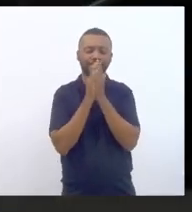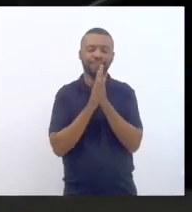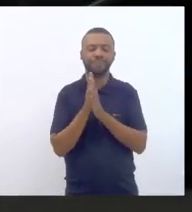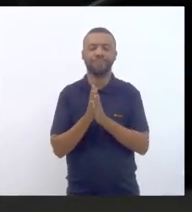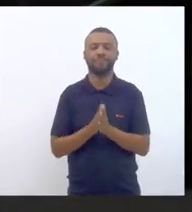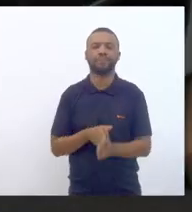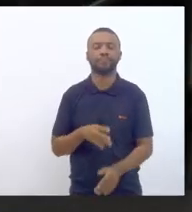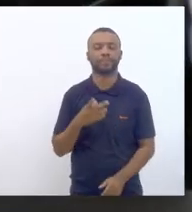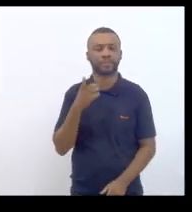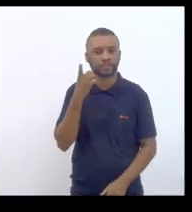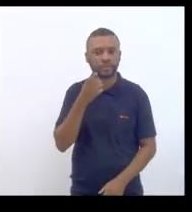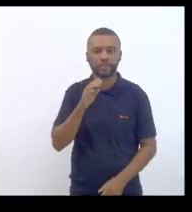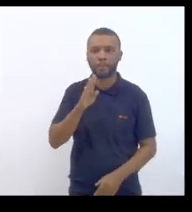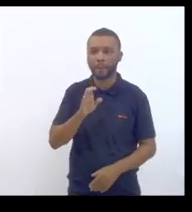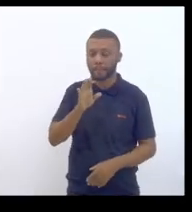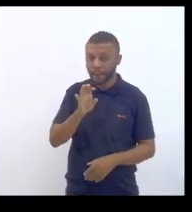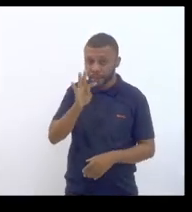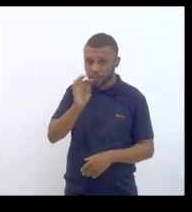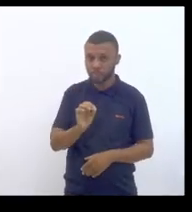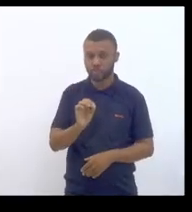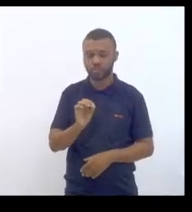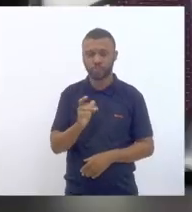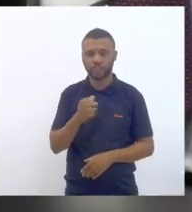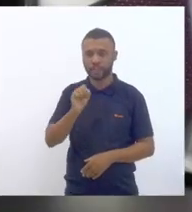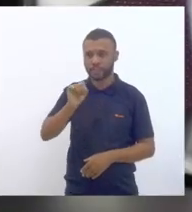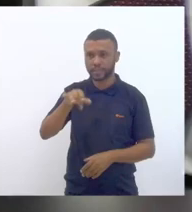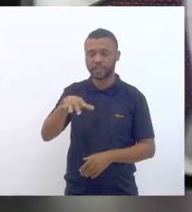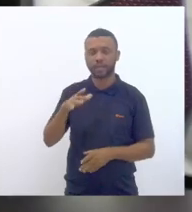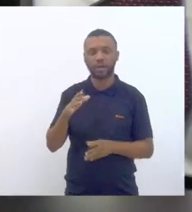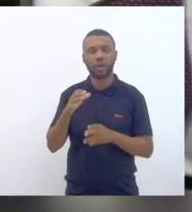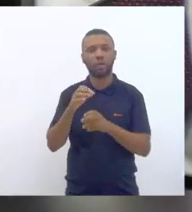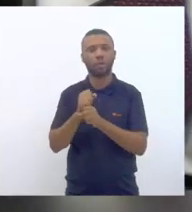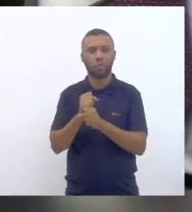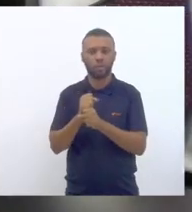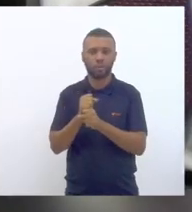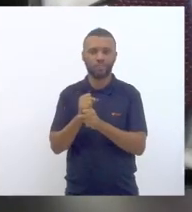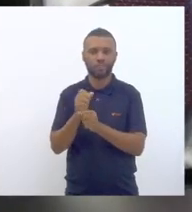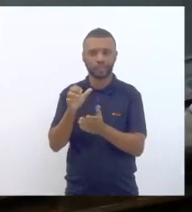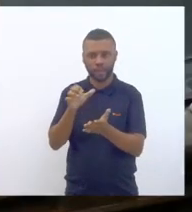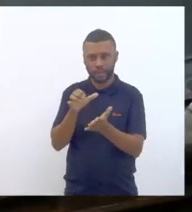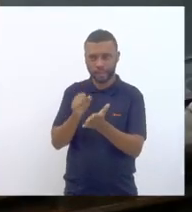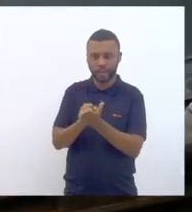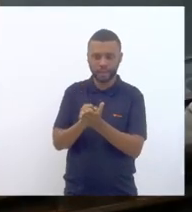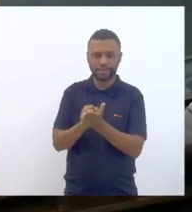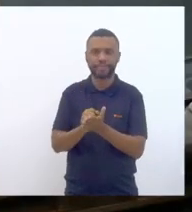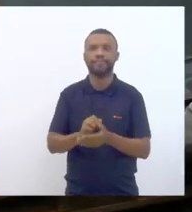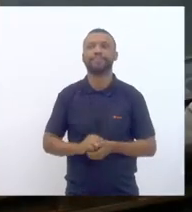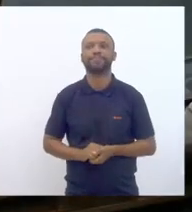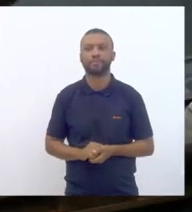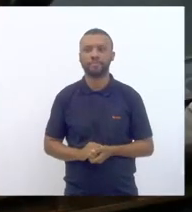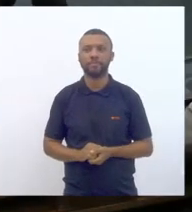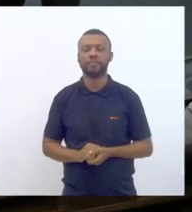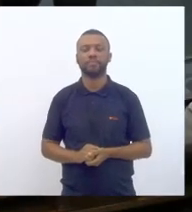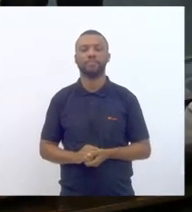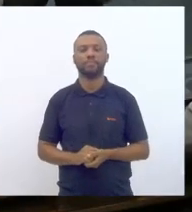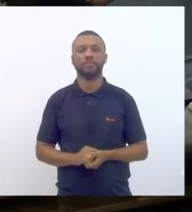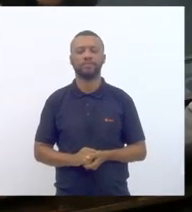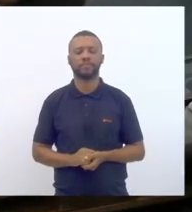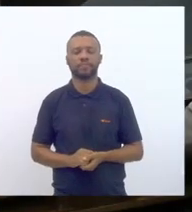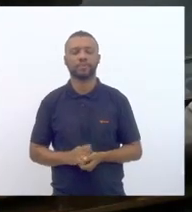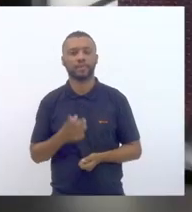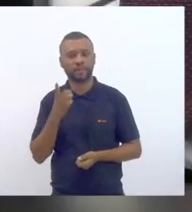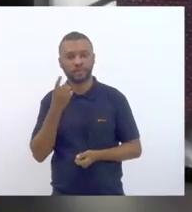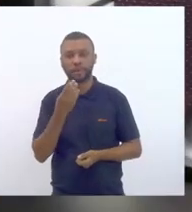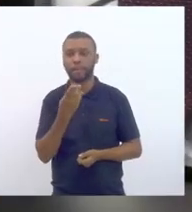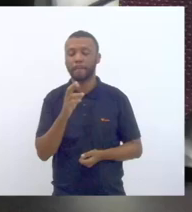Deputado Bebeto. Sim, 8. Está consignado aqui. Pedro Brazão, porque está com problema.